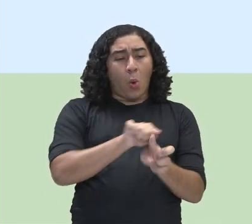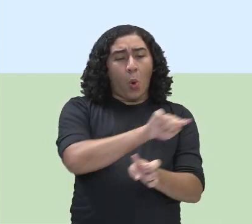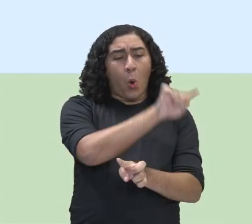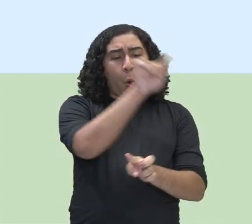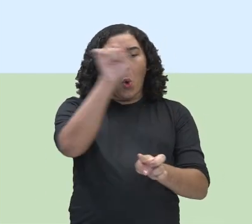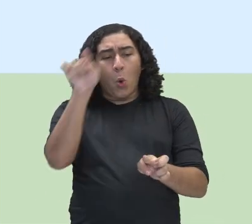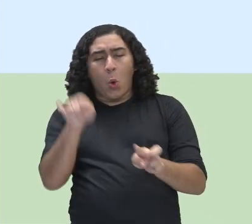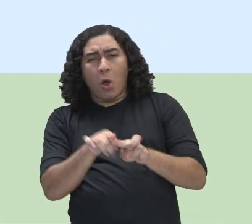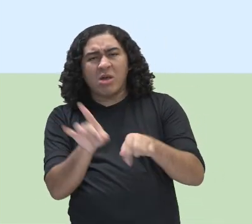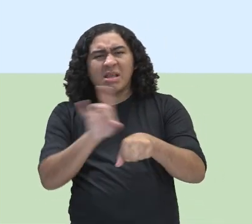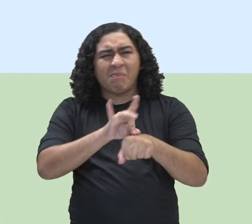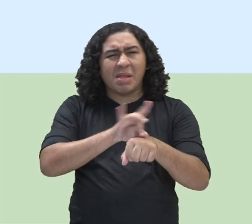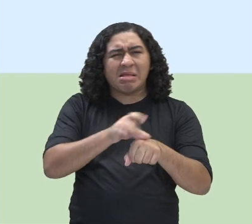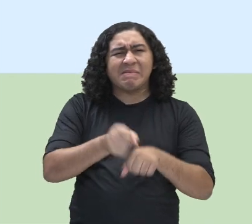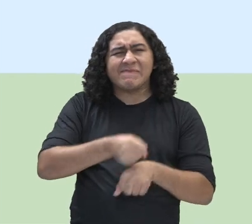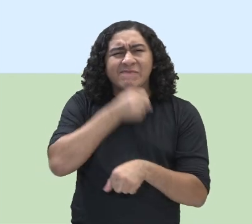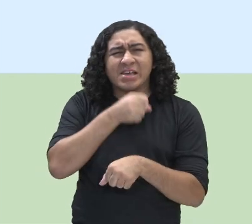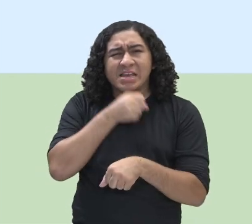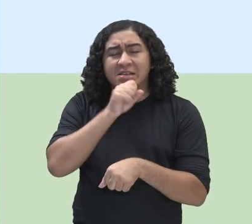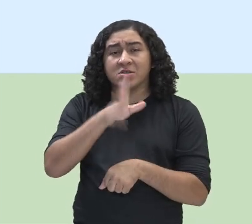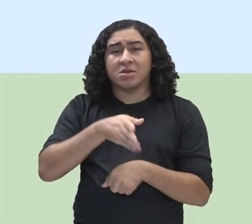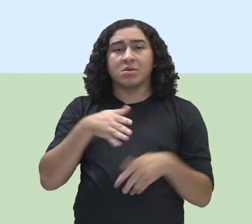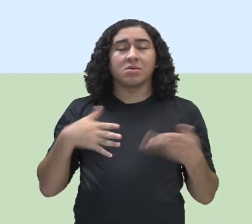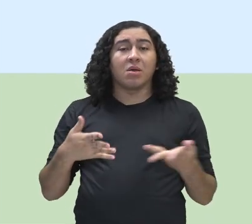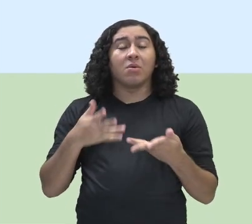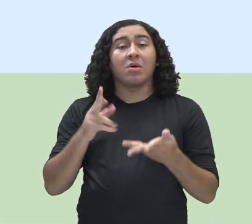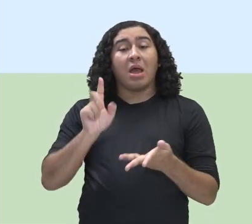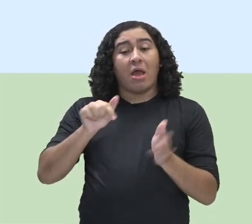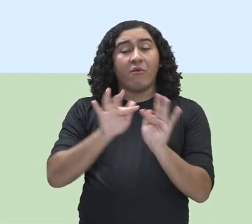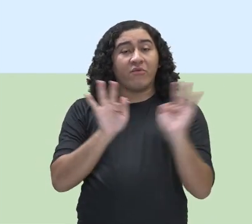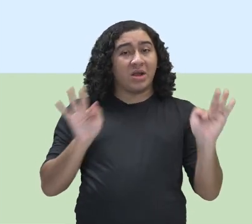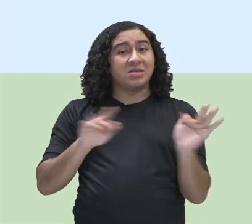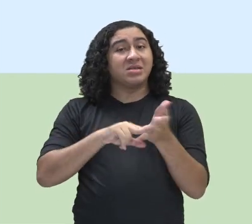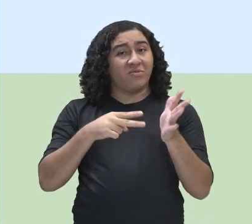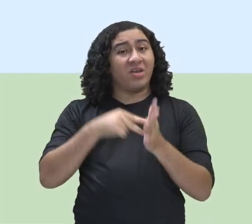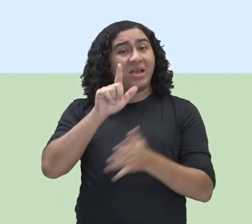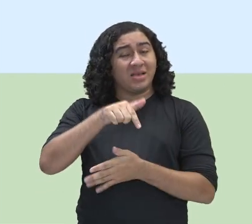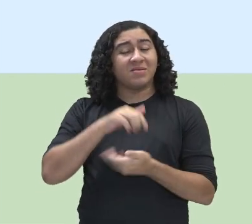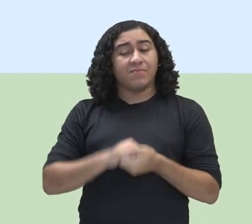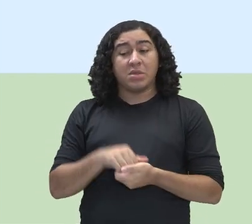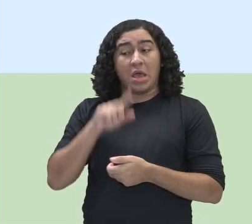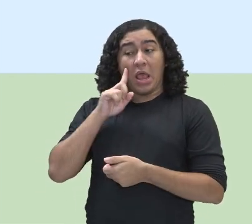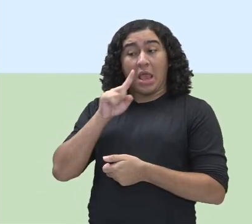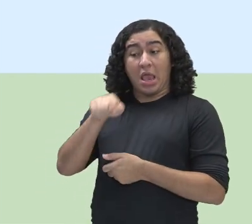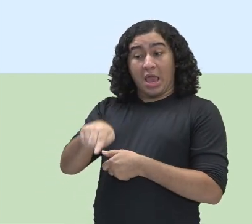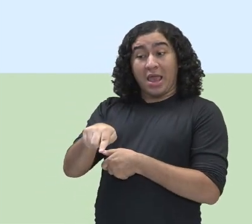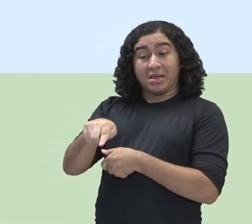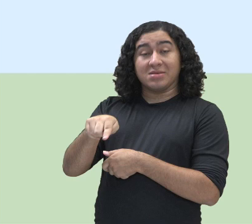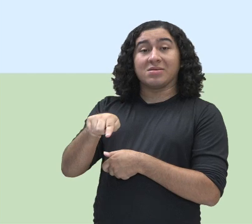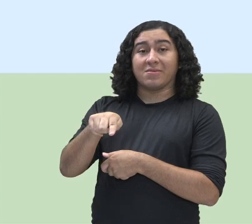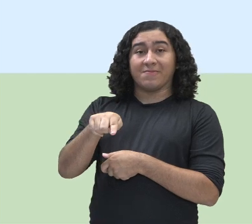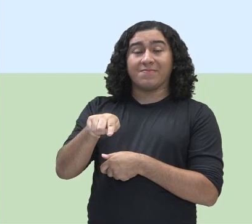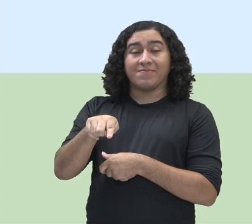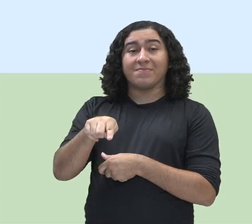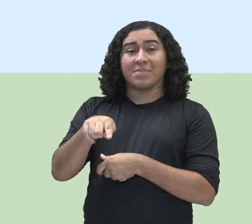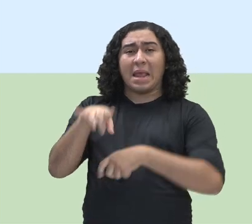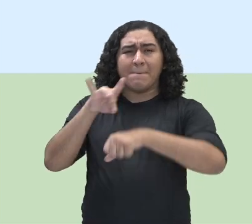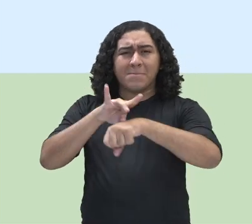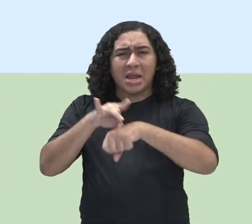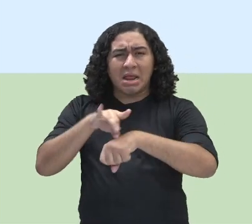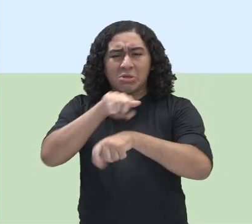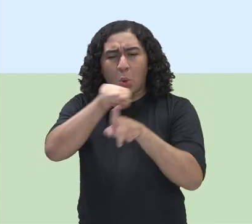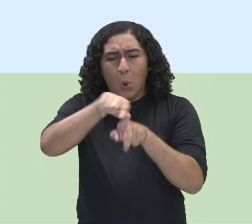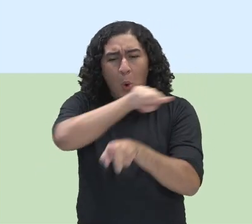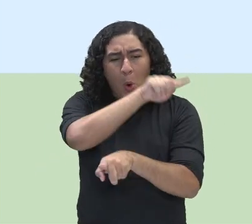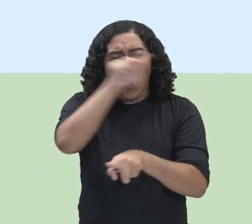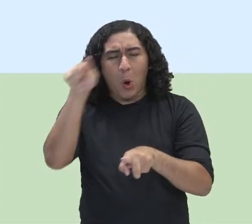Bem gastos. Então, ele está dizendo que os pneus estão bem gastos. Estes wheels, estas rodas, esses pneus estão